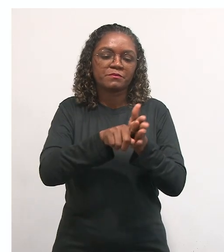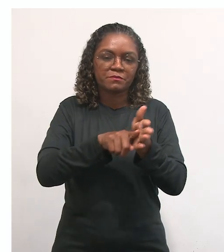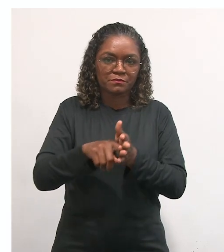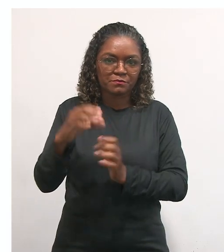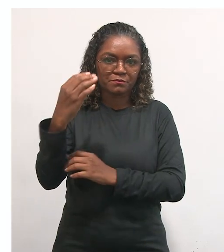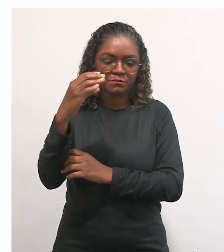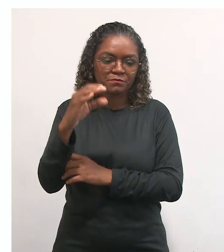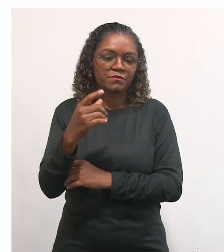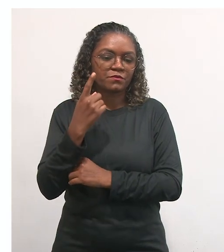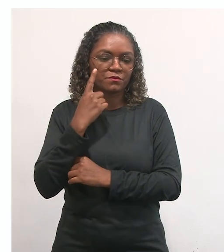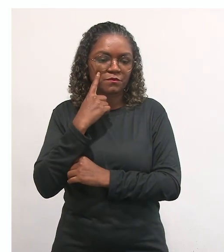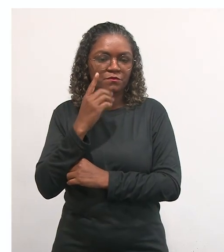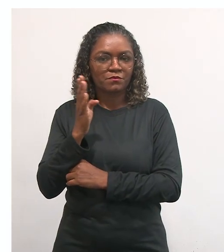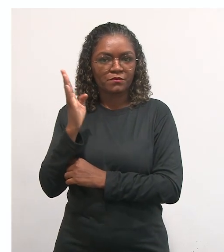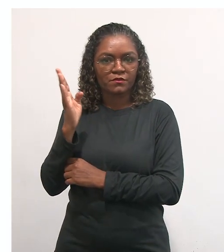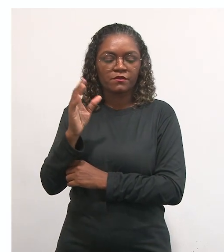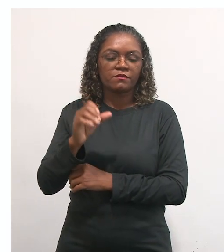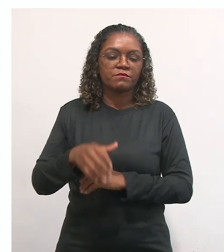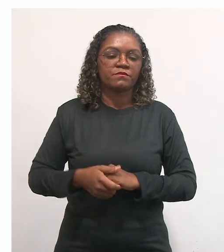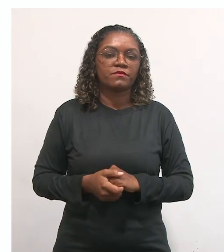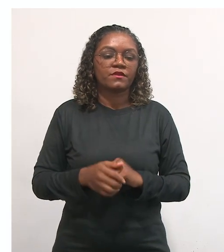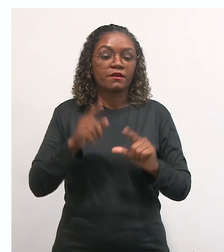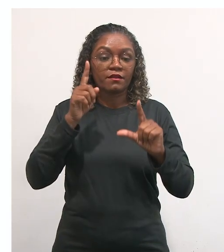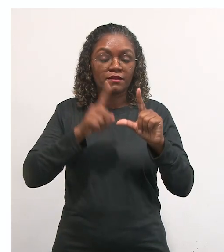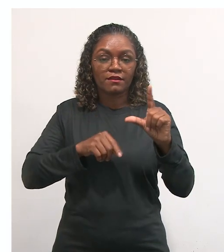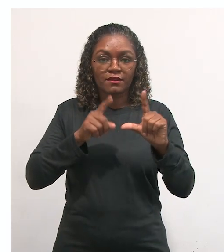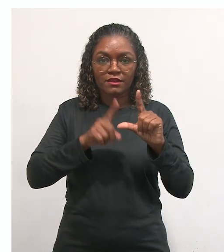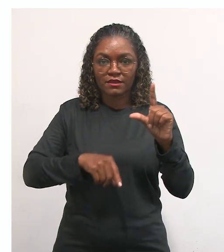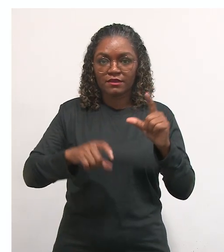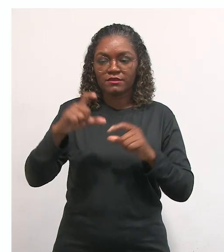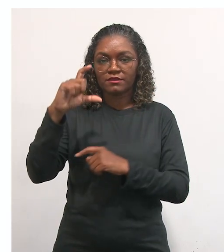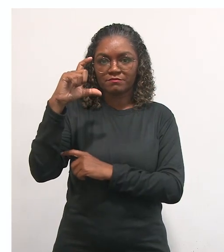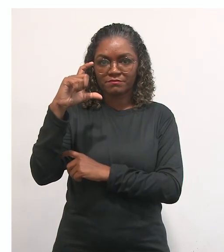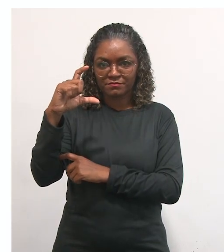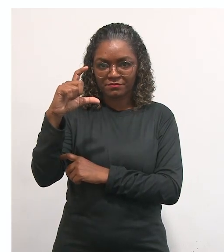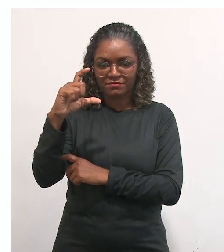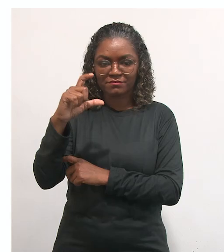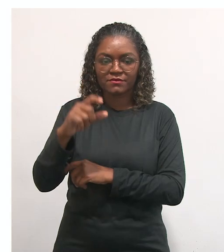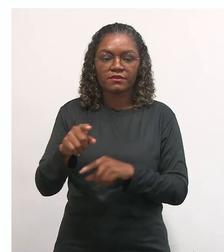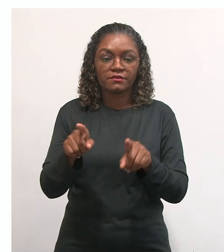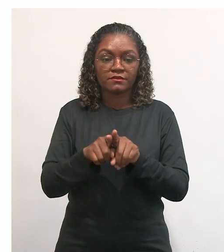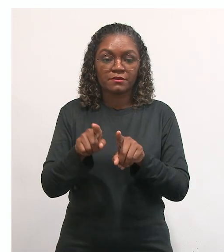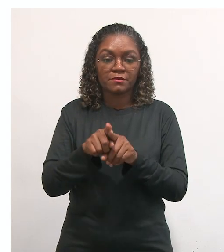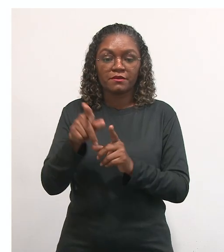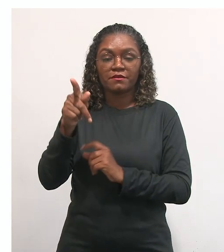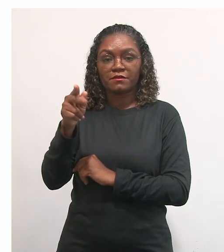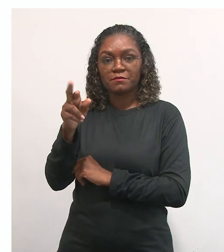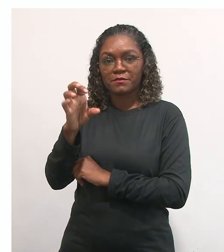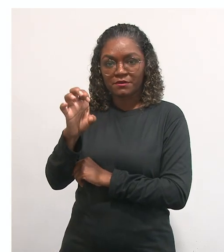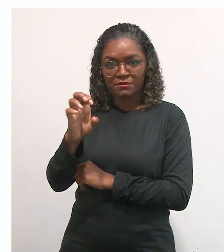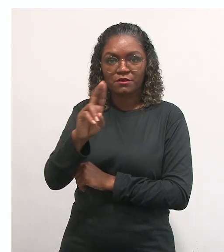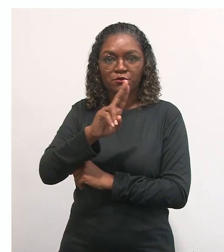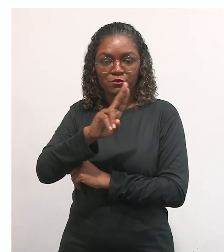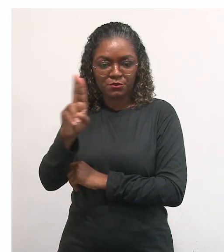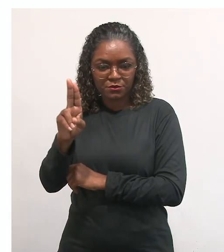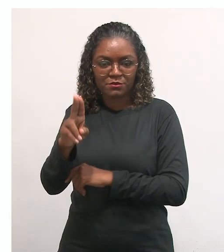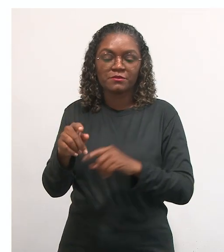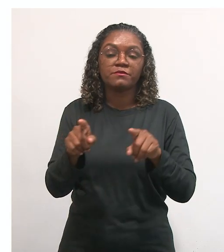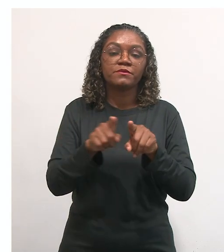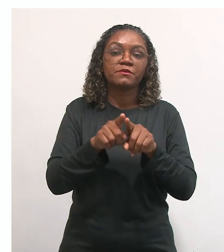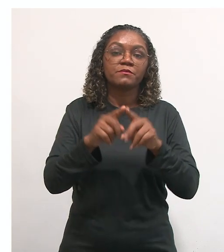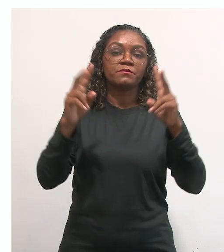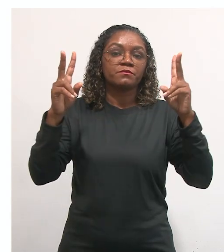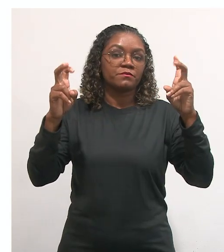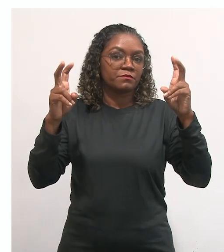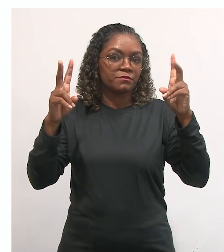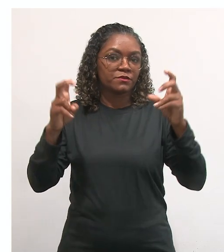tá aí aqui sobrenome tá vendo em letras garrafais o prenome o título da obra